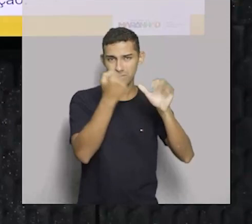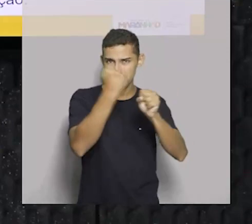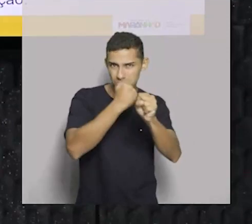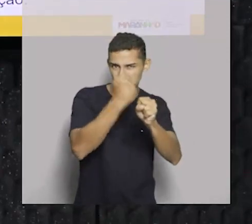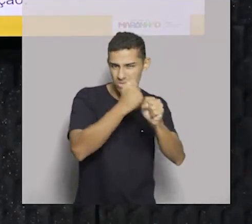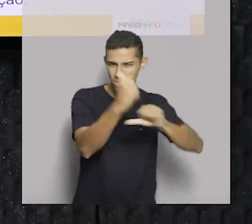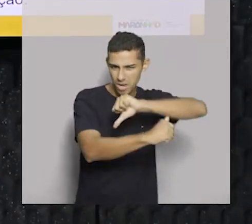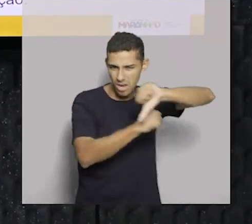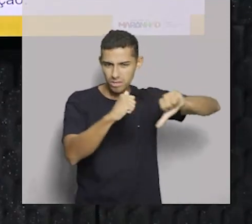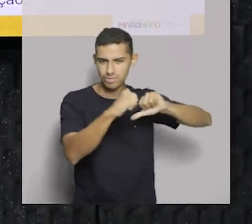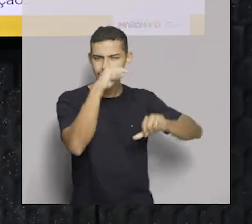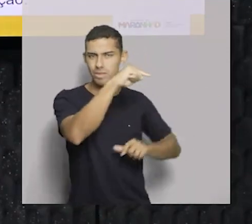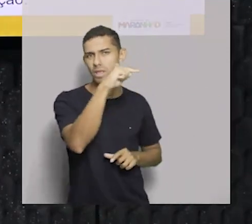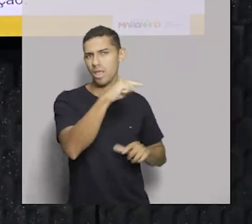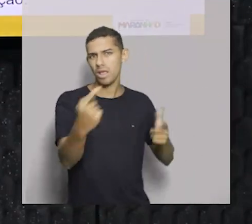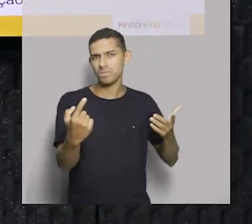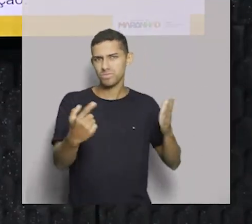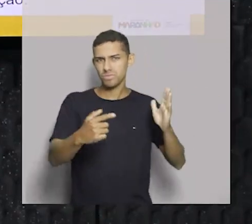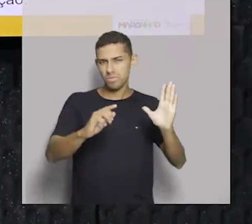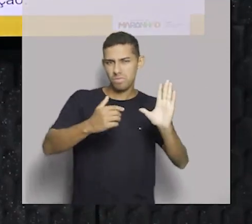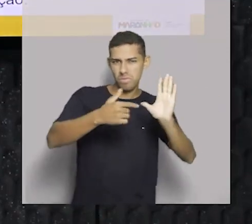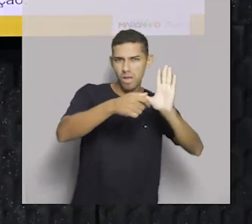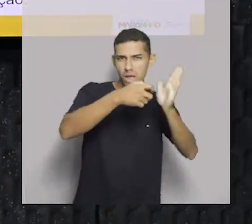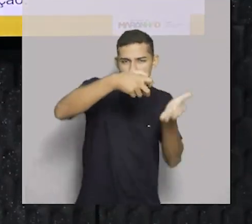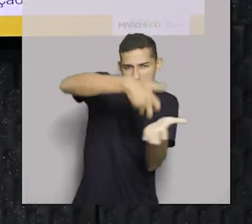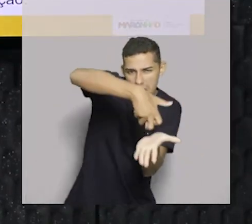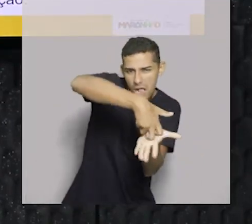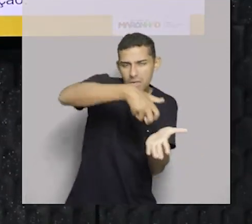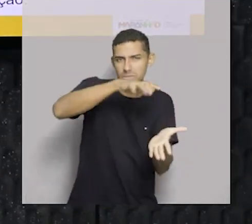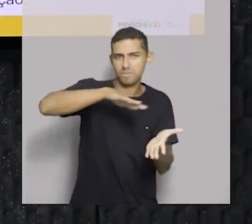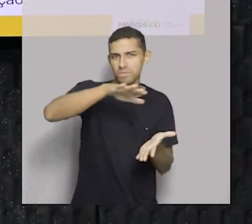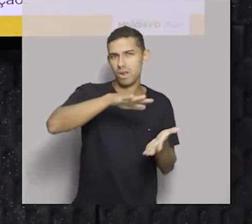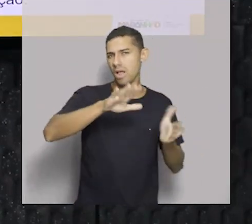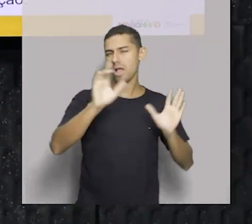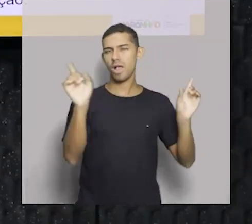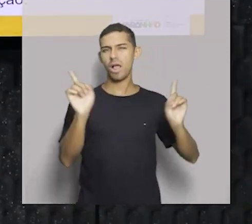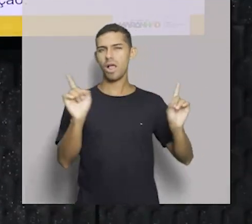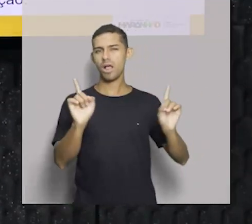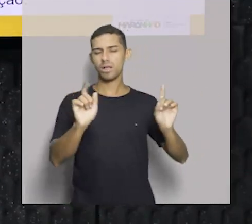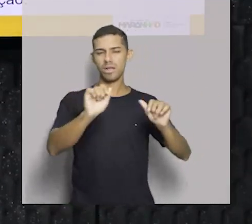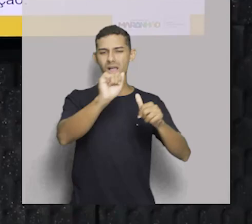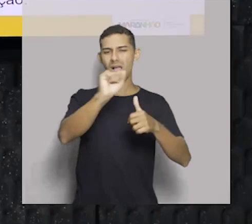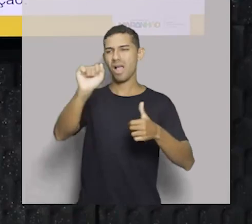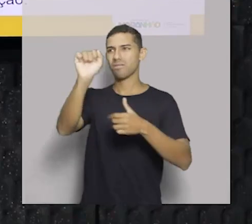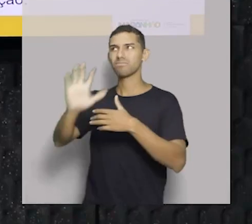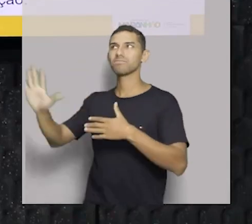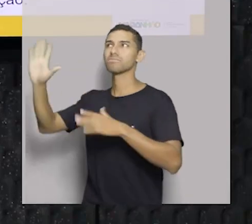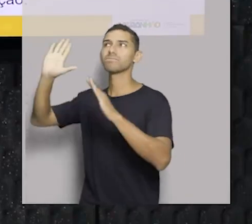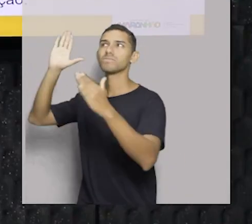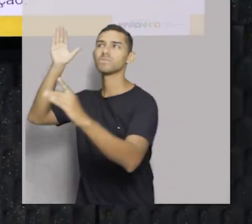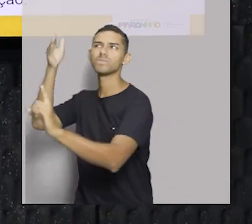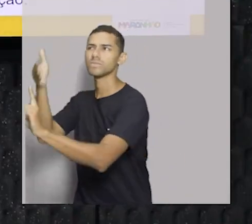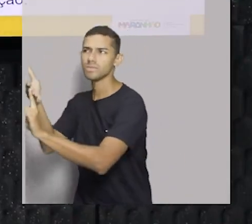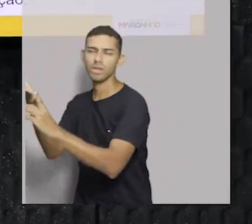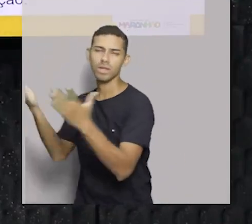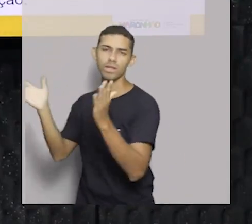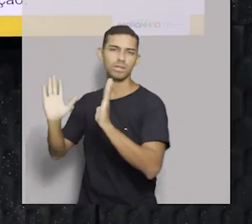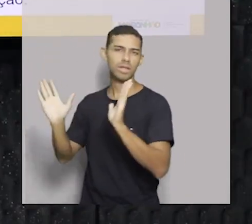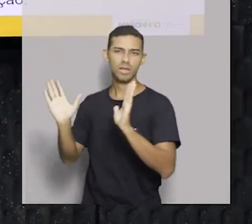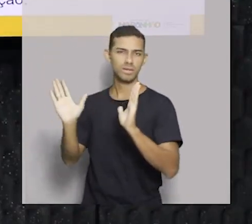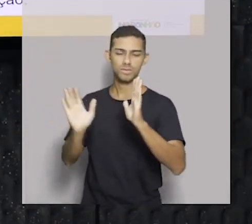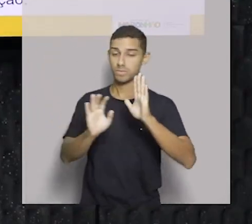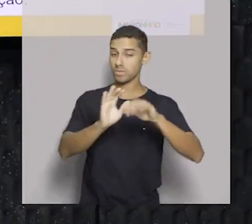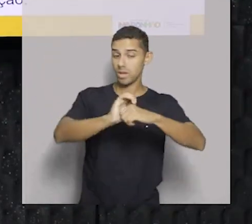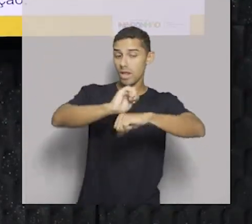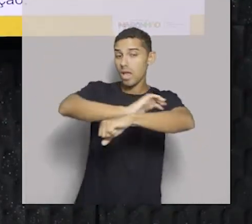de punição de código penal Ou seja a letra A Ela traz um tema muito colateral não é diretamente o que tá sendo tratado